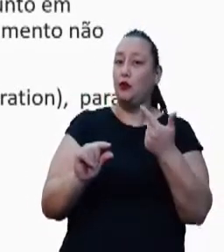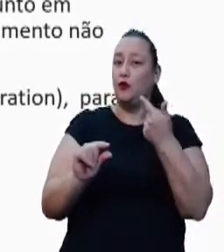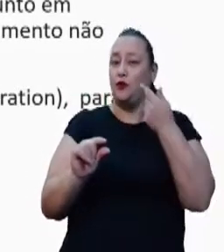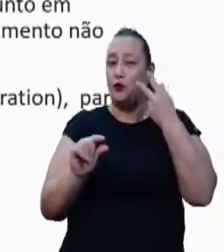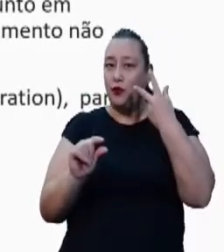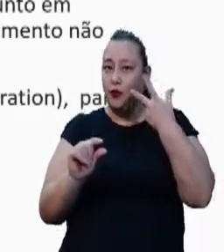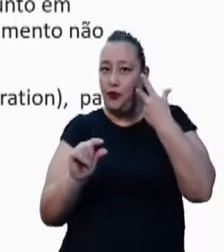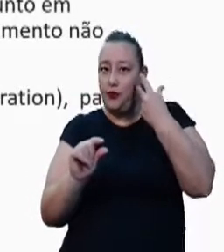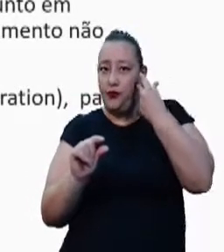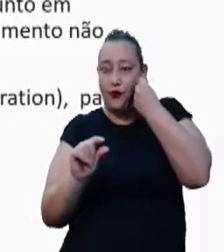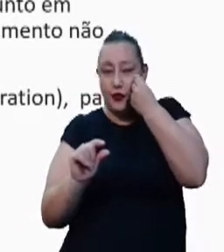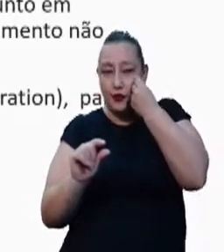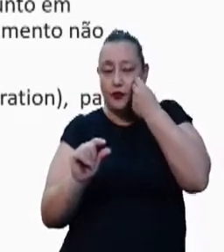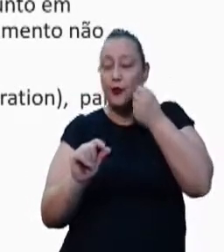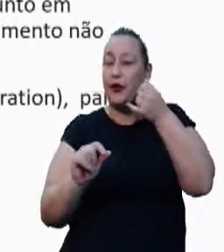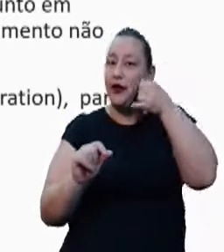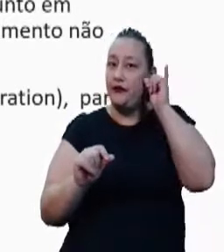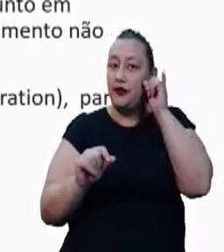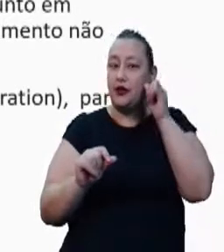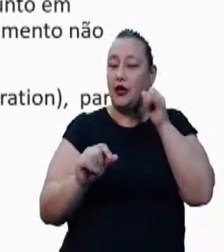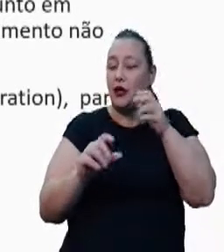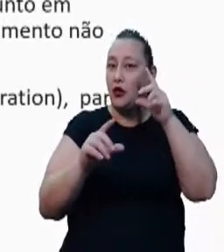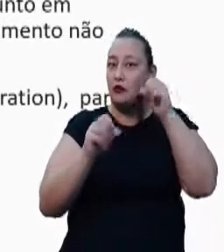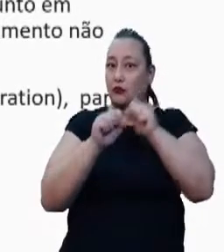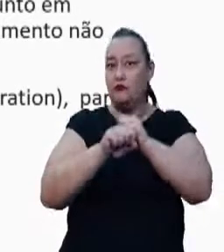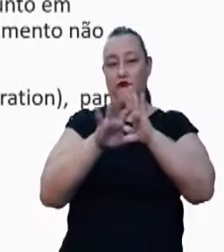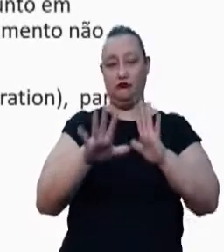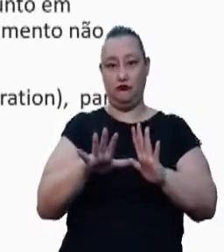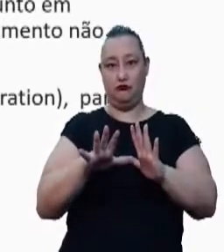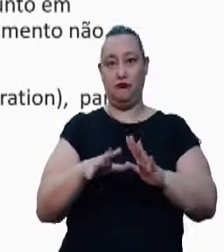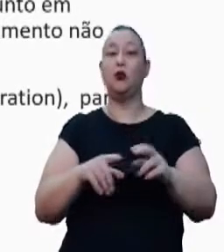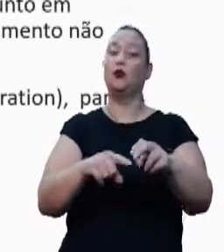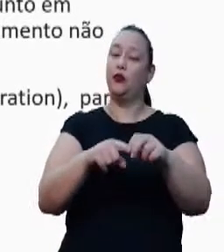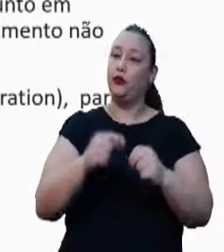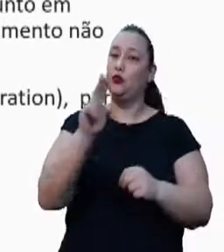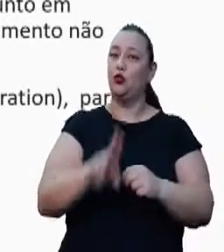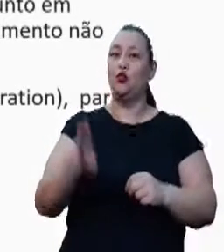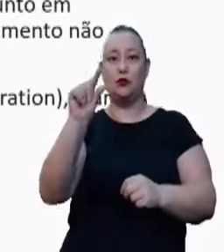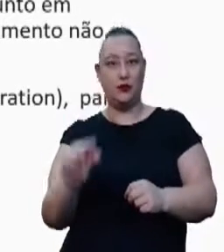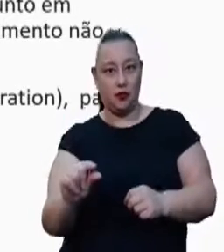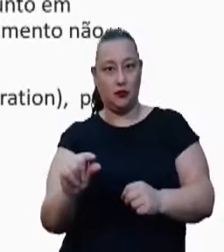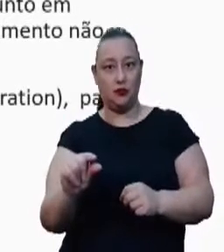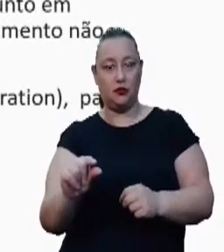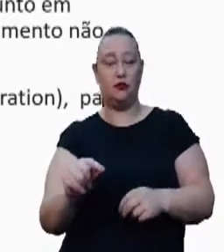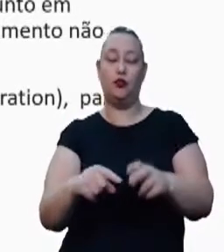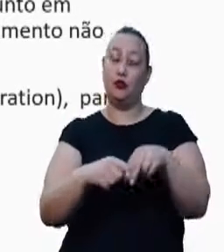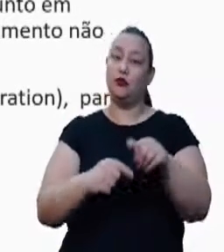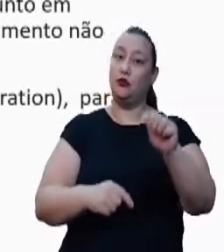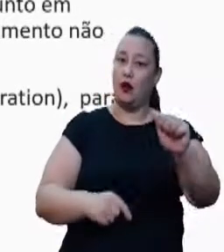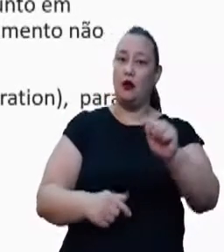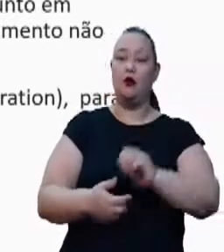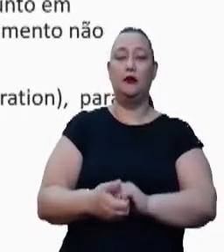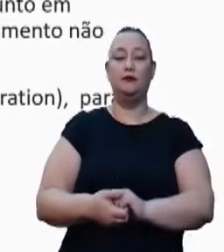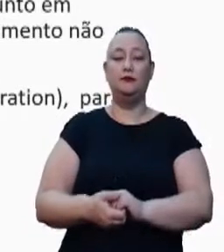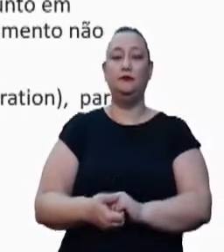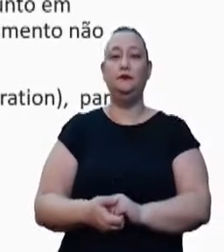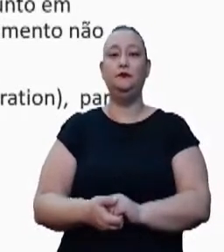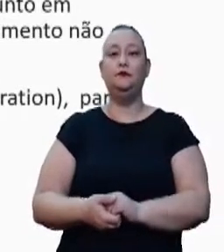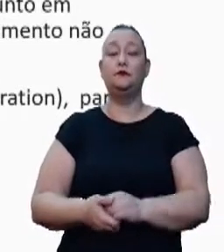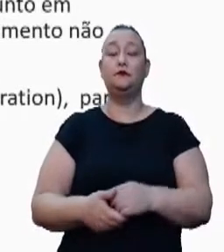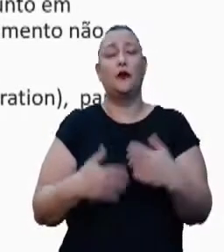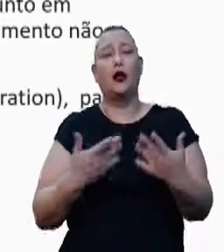menor quantidade no músculo para que ela tenha um efeito melhor. Então, por isso que é utilizada a toxina do tipo A. Então,